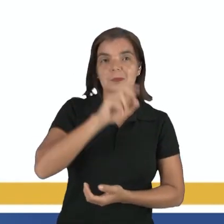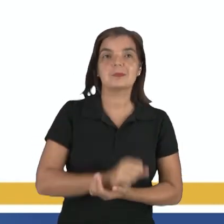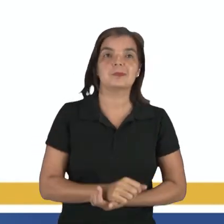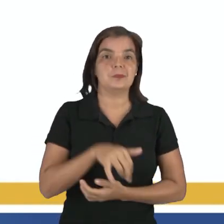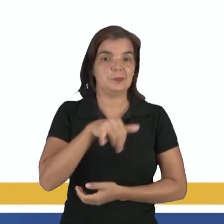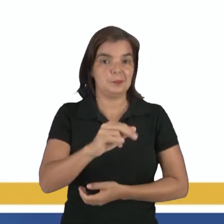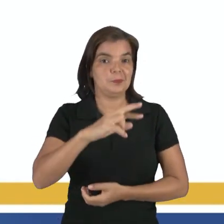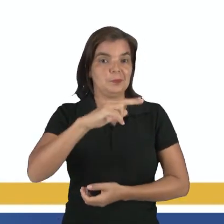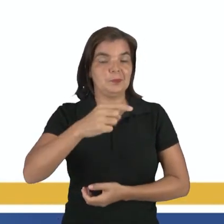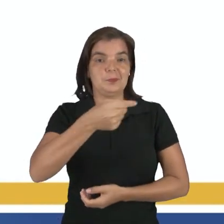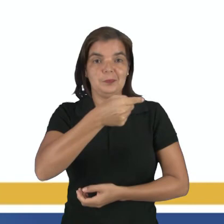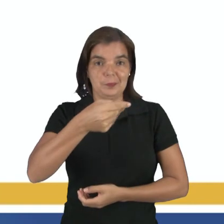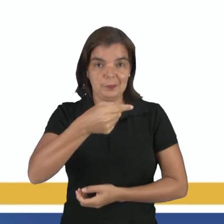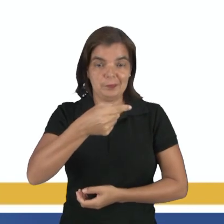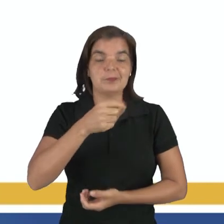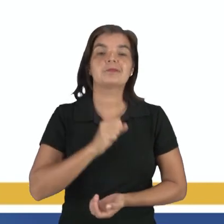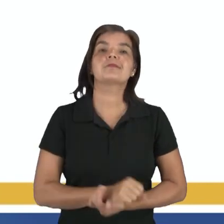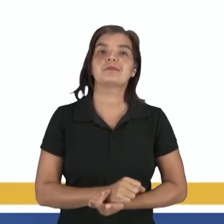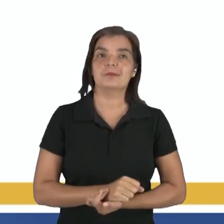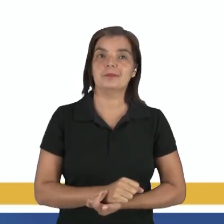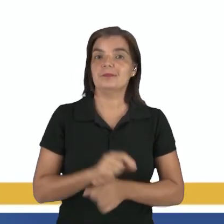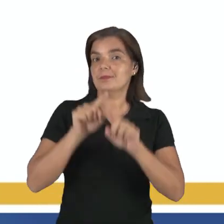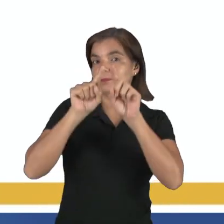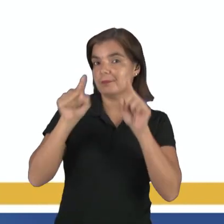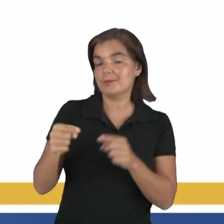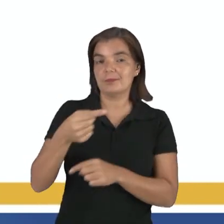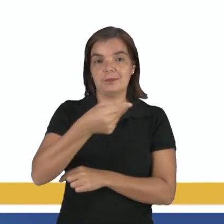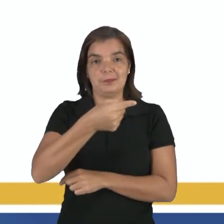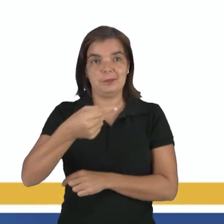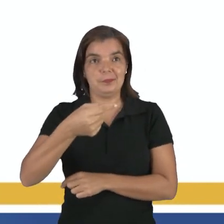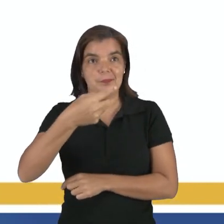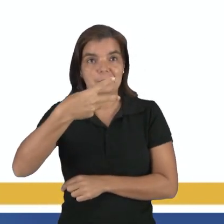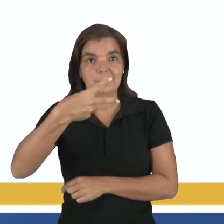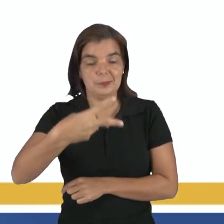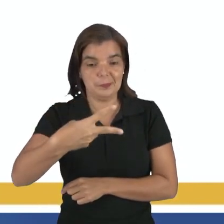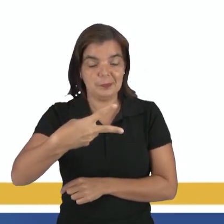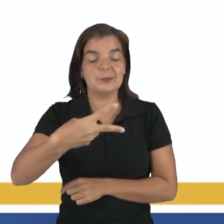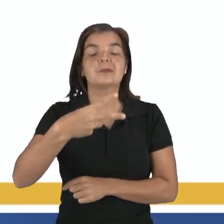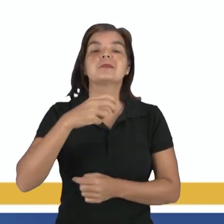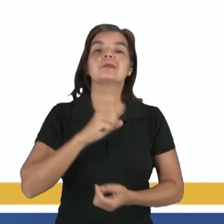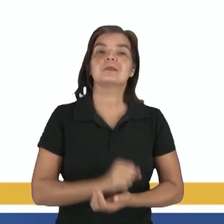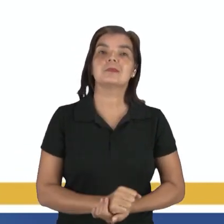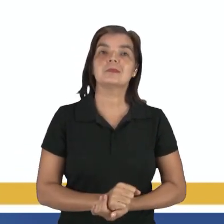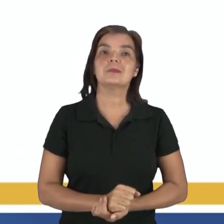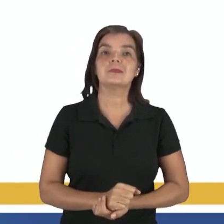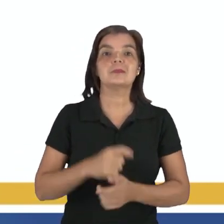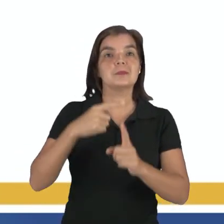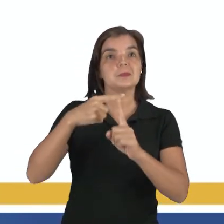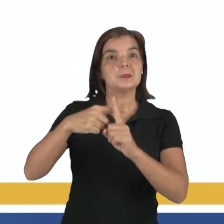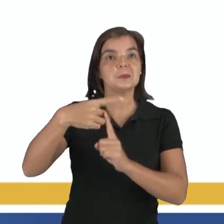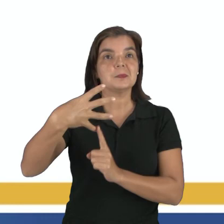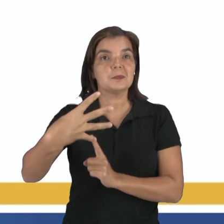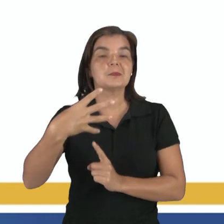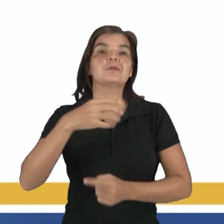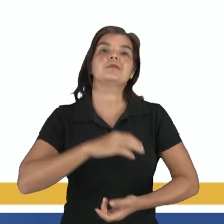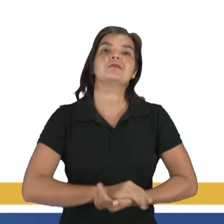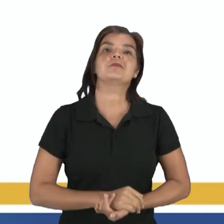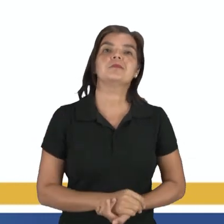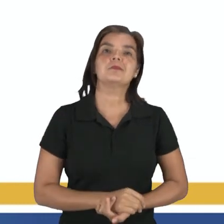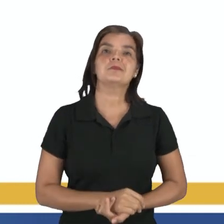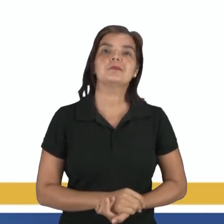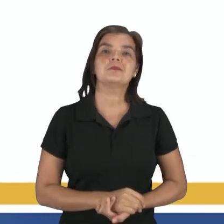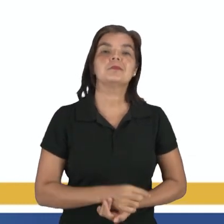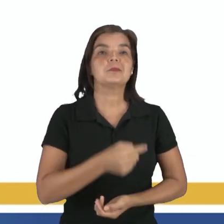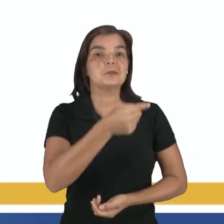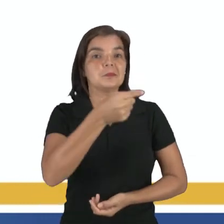y é igual menos, entre parênteses, o valor que foi dado a x, que é menos 2, mais 4.